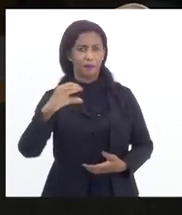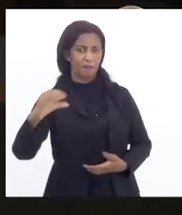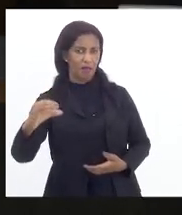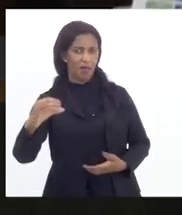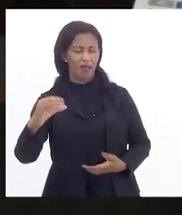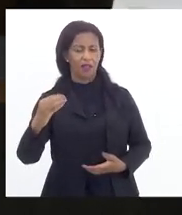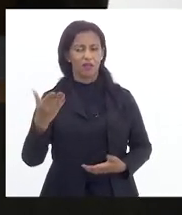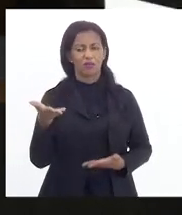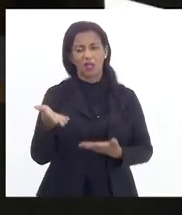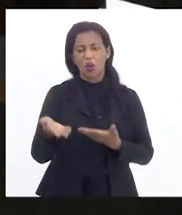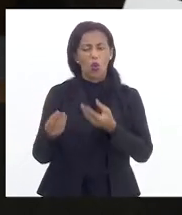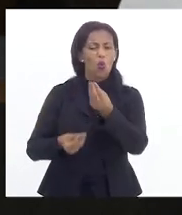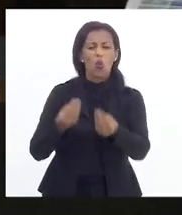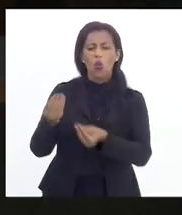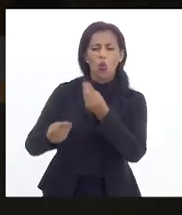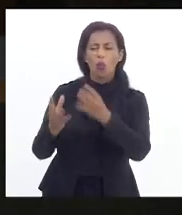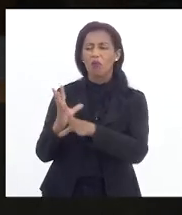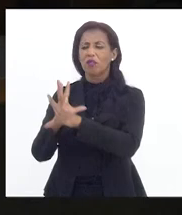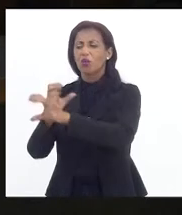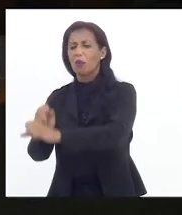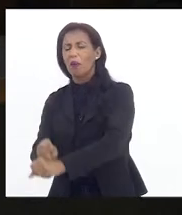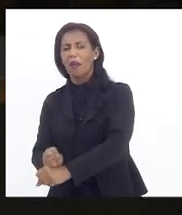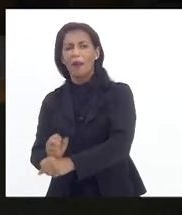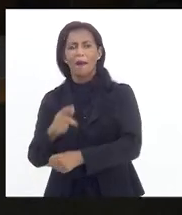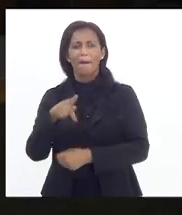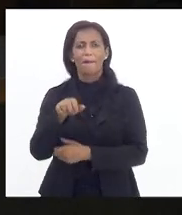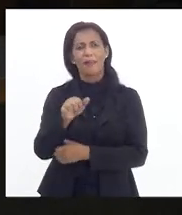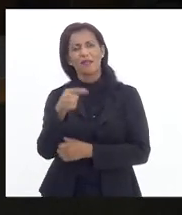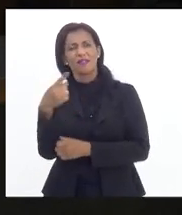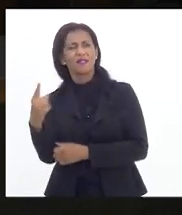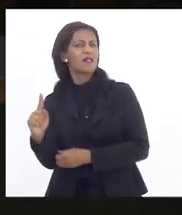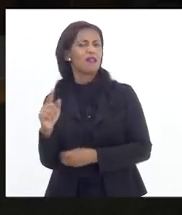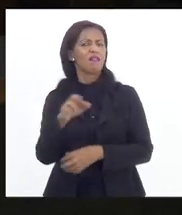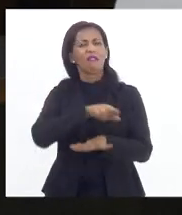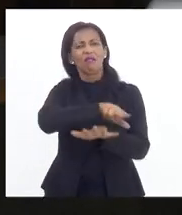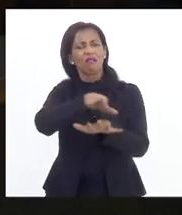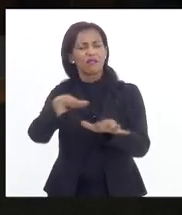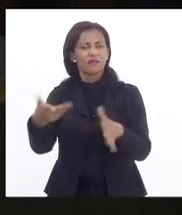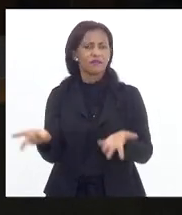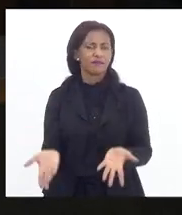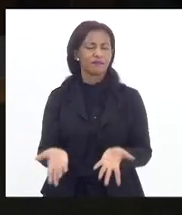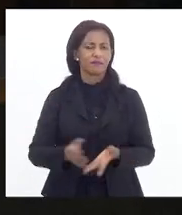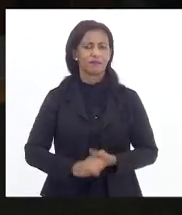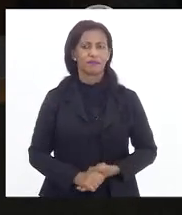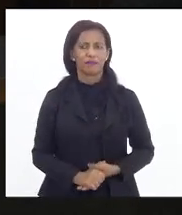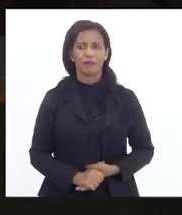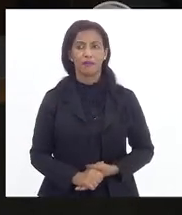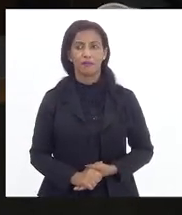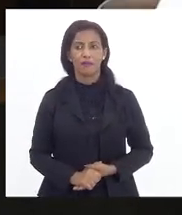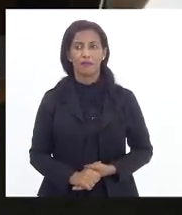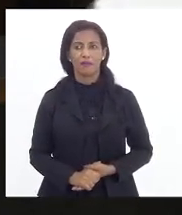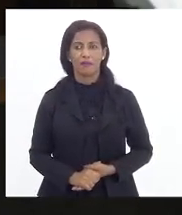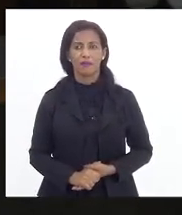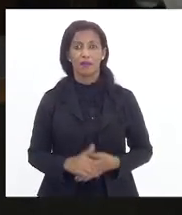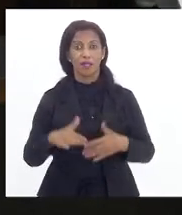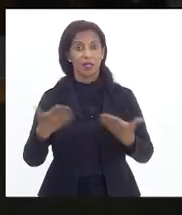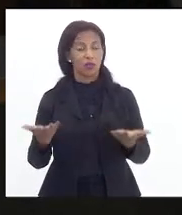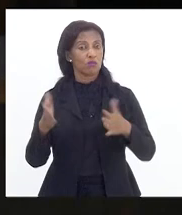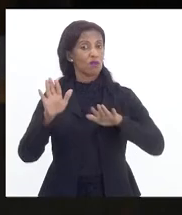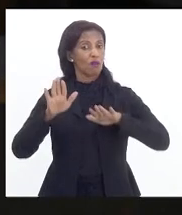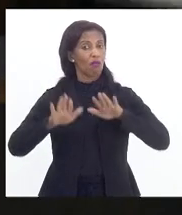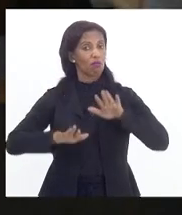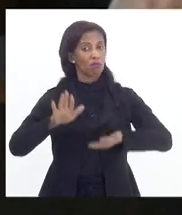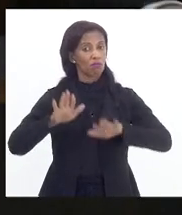entrar no mérito de como é que vai calcular a tensão não vai calcular a tensão ele certo é de certo então aí você vai vai ser